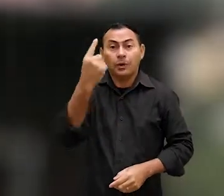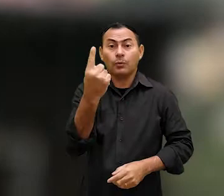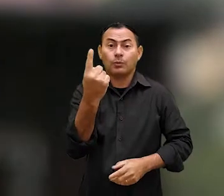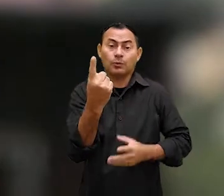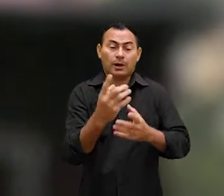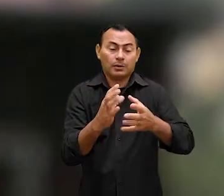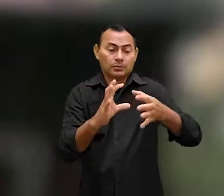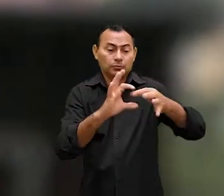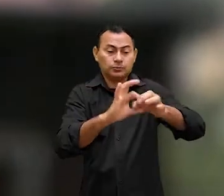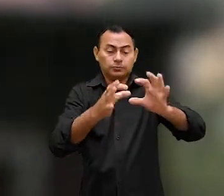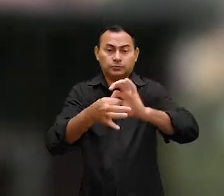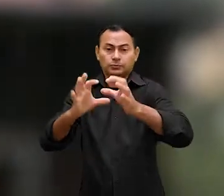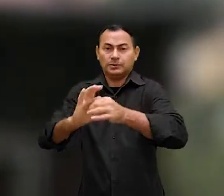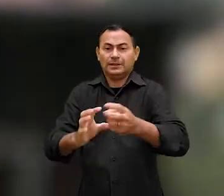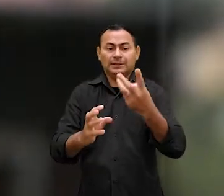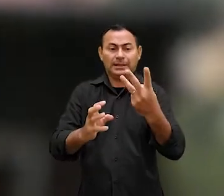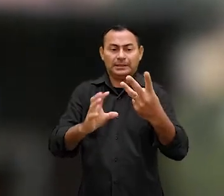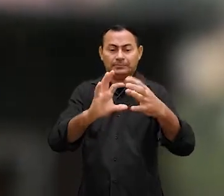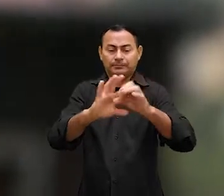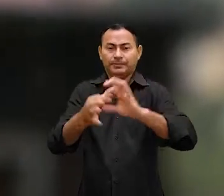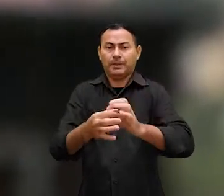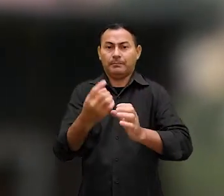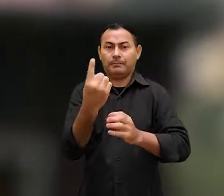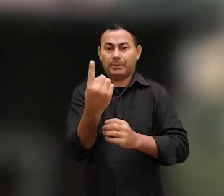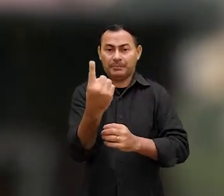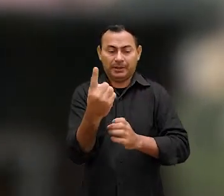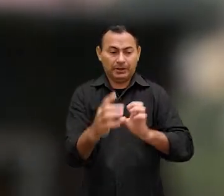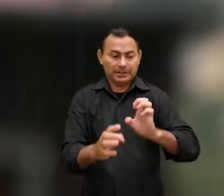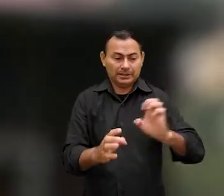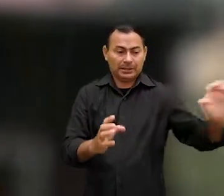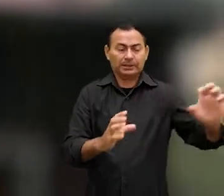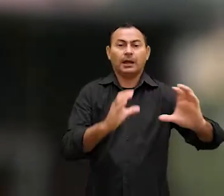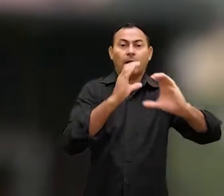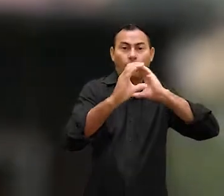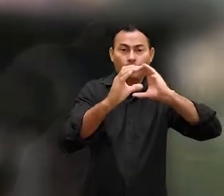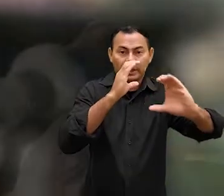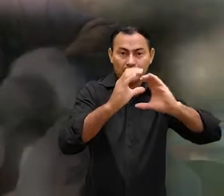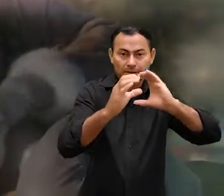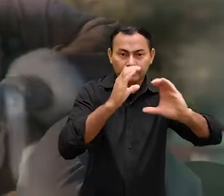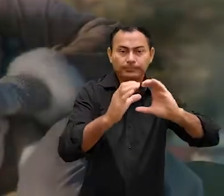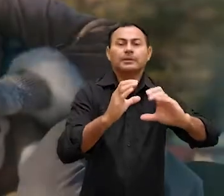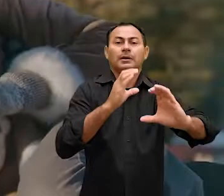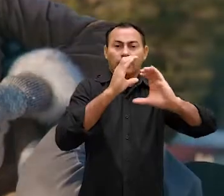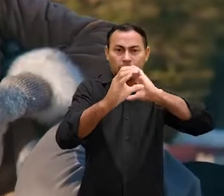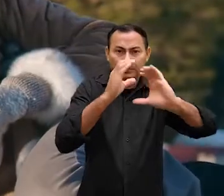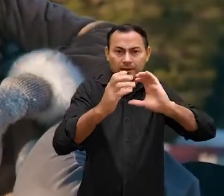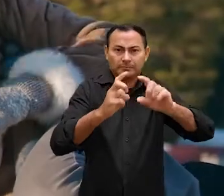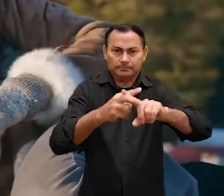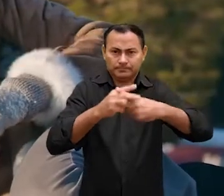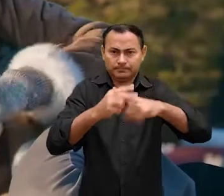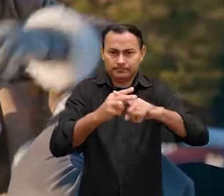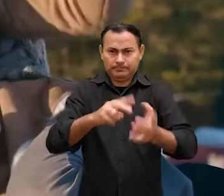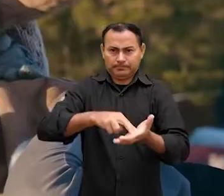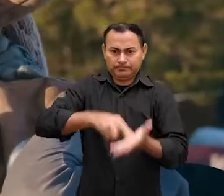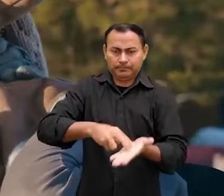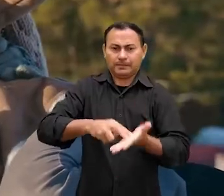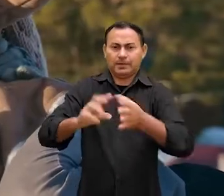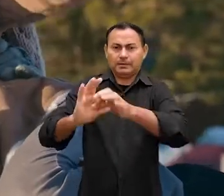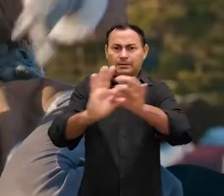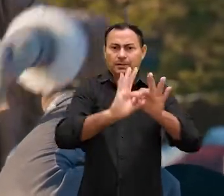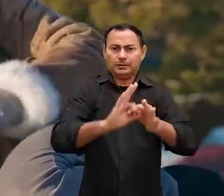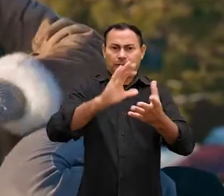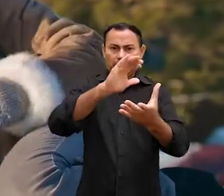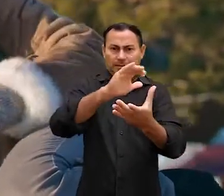com 3 elos. O primeiro elo, o elo da esquerda, é o da comunicação. Comunicação é a ferramenta que mantém a unidade